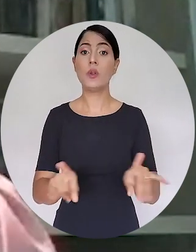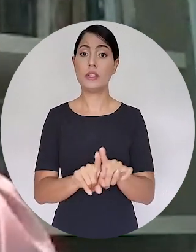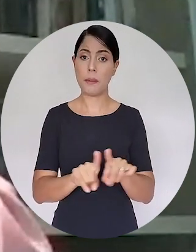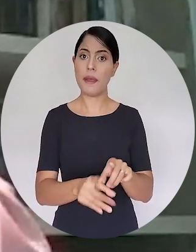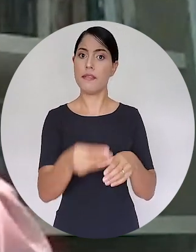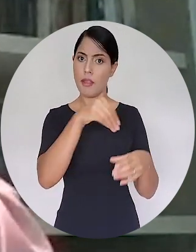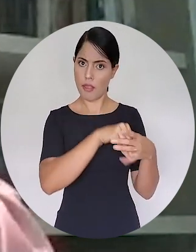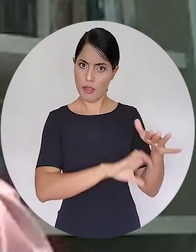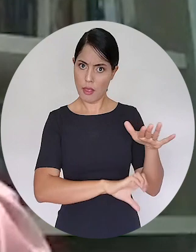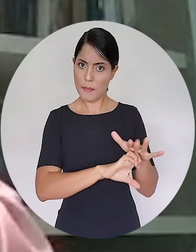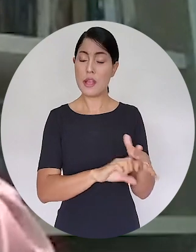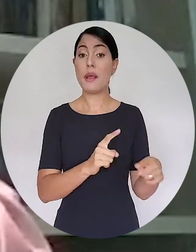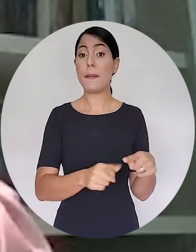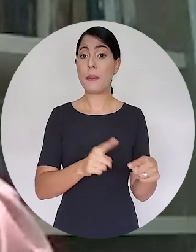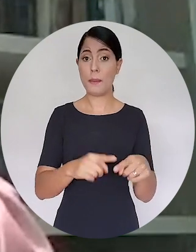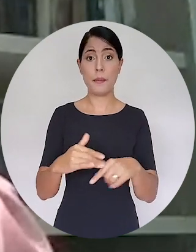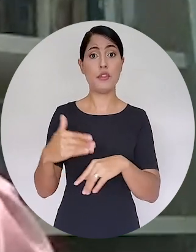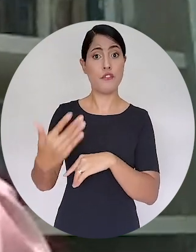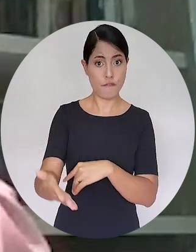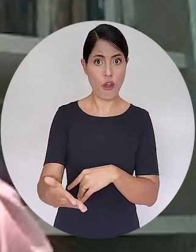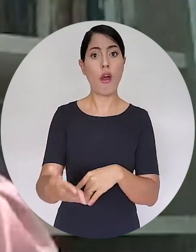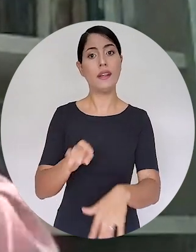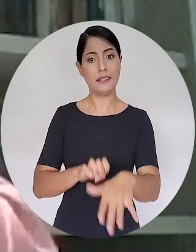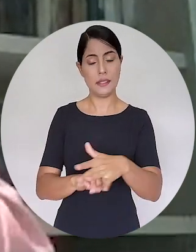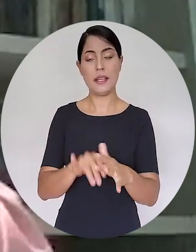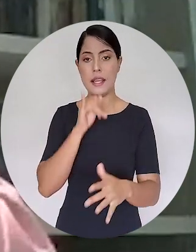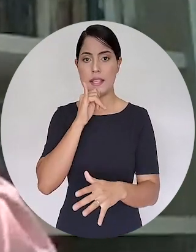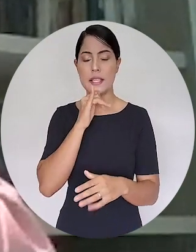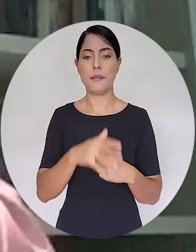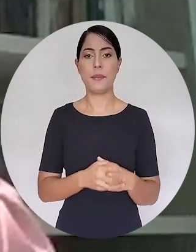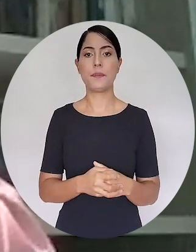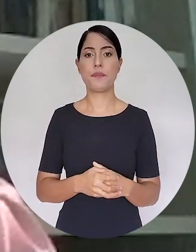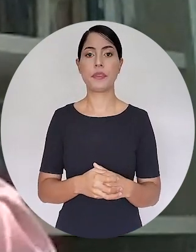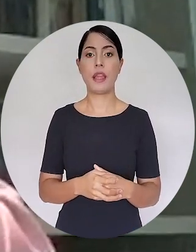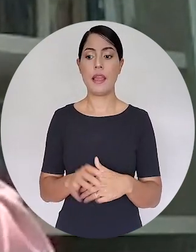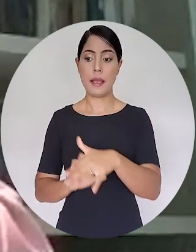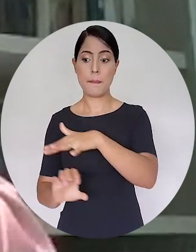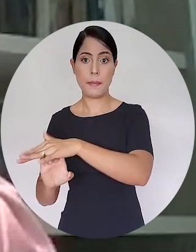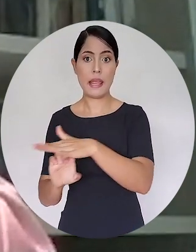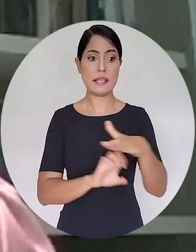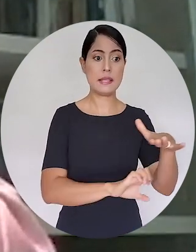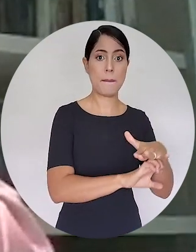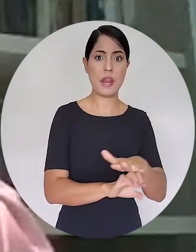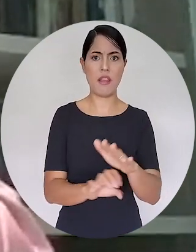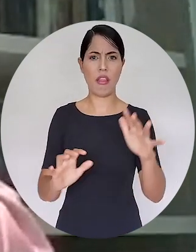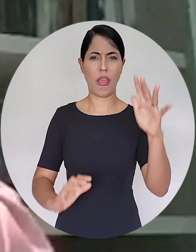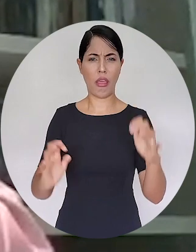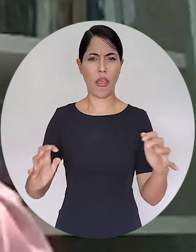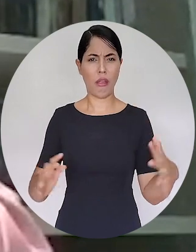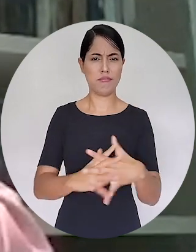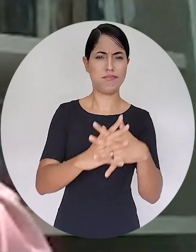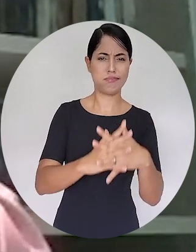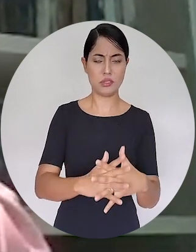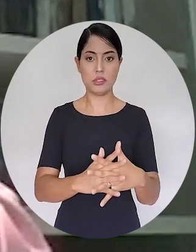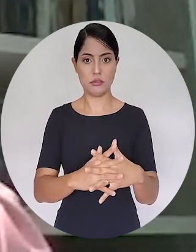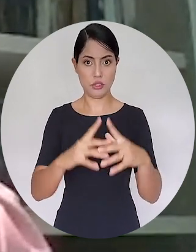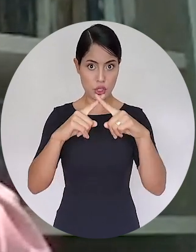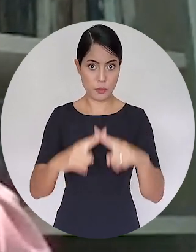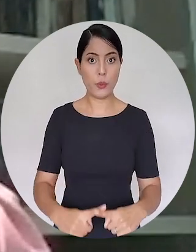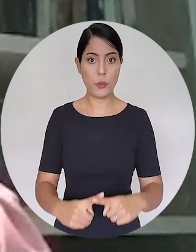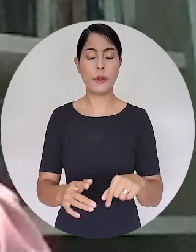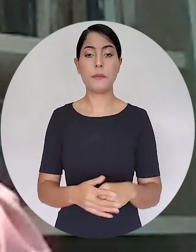utilização externa, que é o que a gente vê bastante também. Disputas entre empresas e ex-diretores,